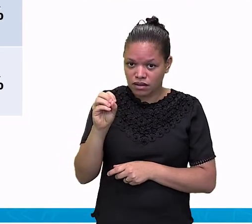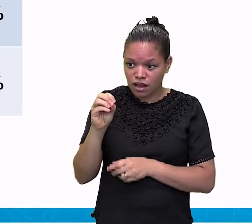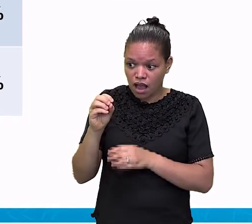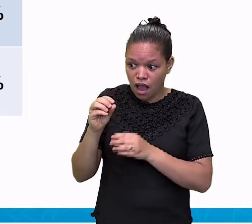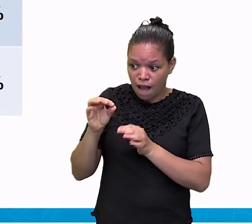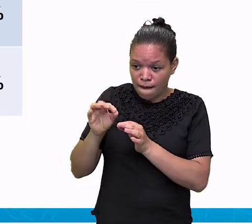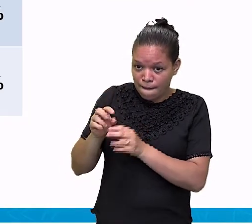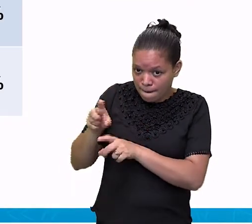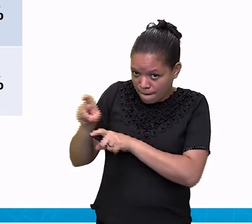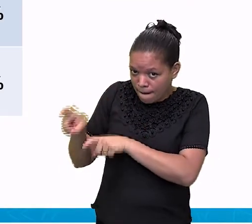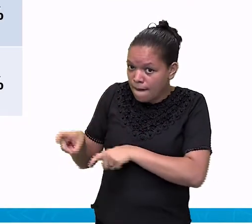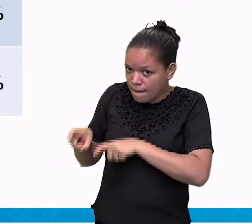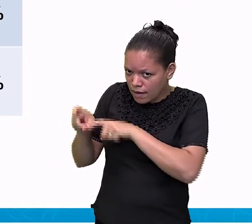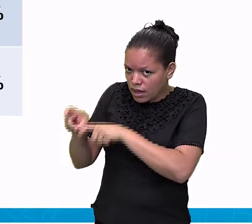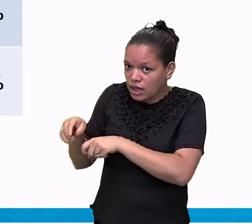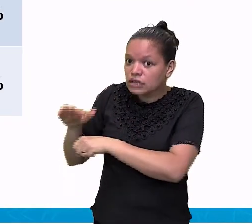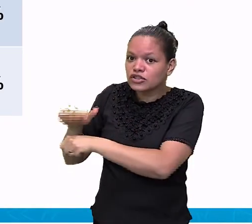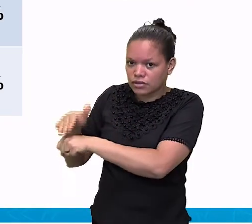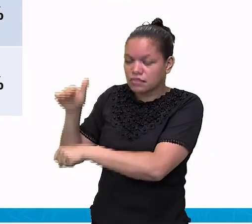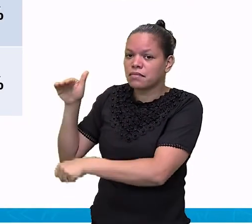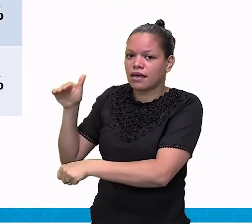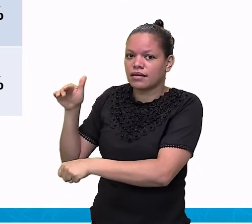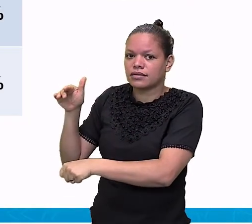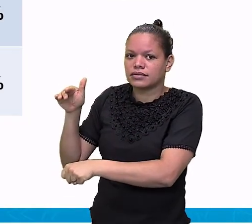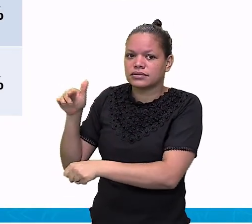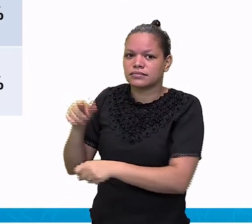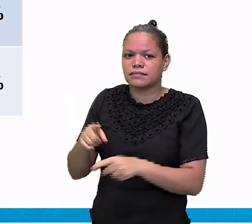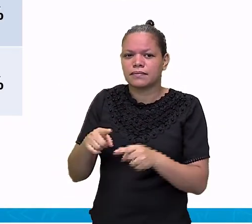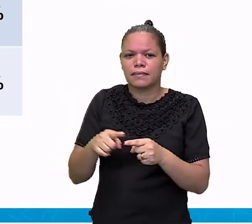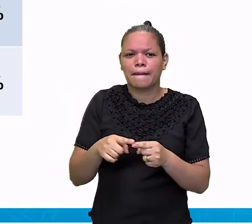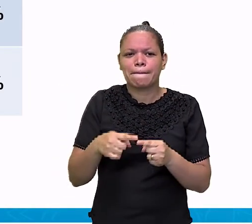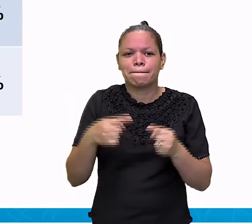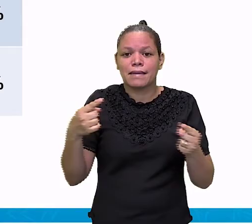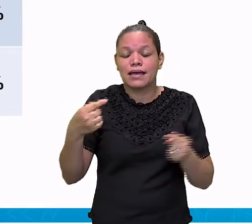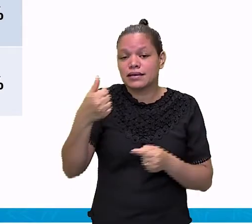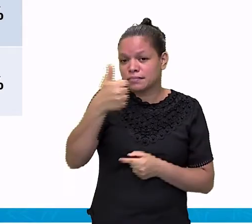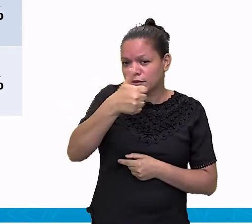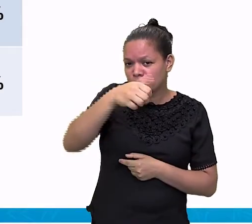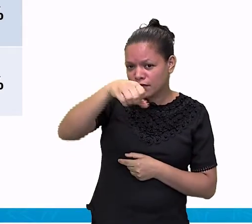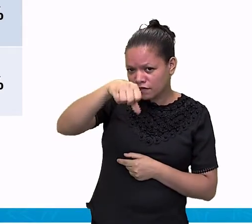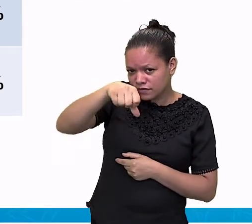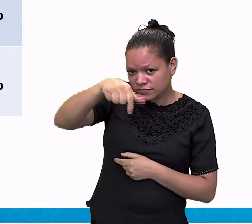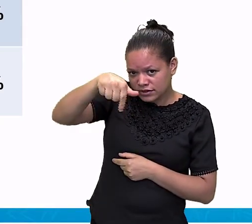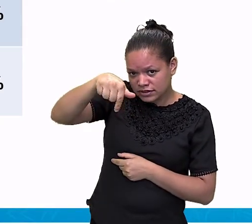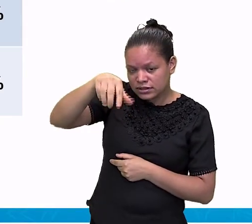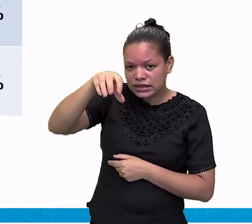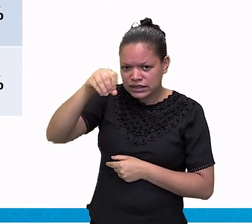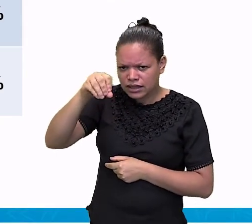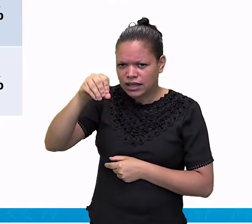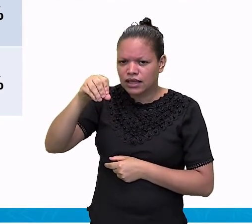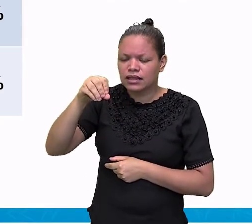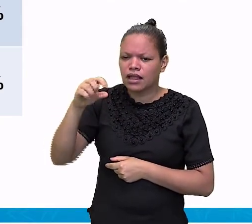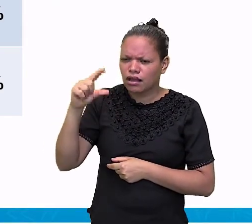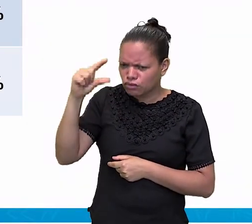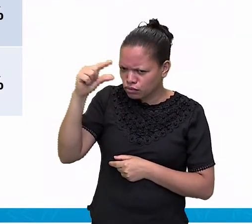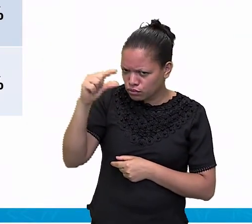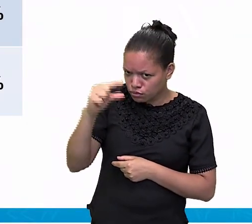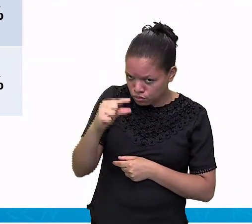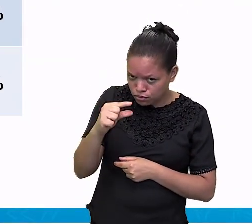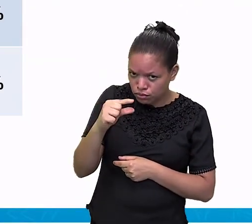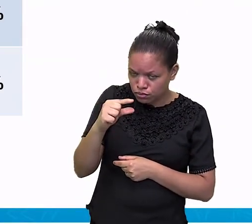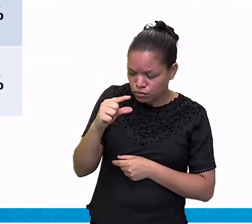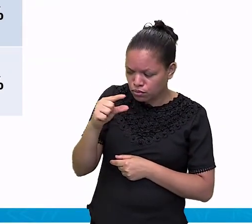vir mais para a cidade, 56% e 44%. E a partir daqui houve um declínio